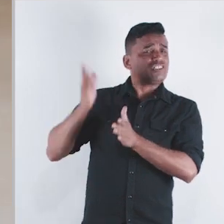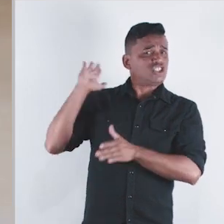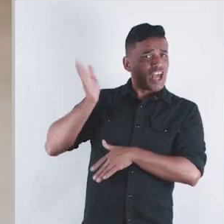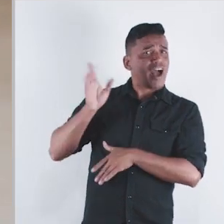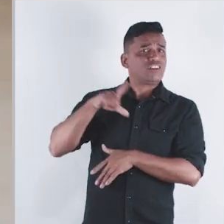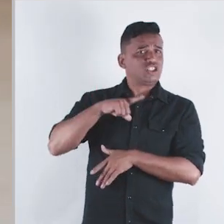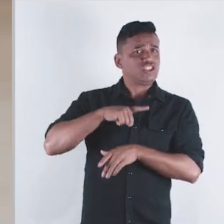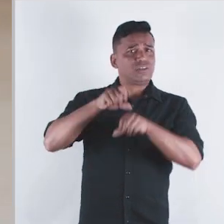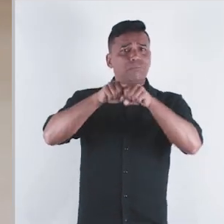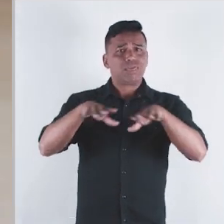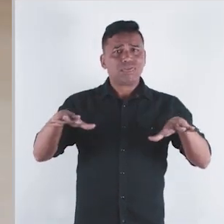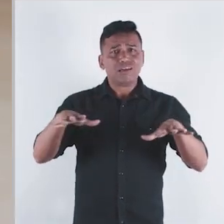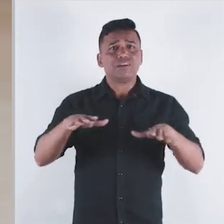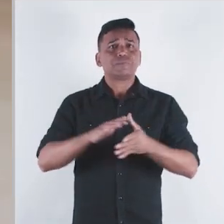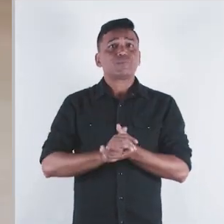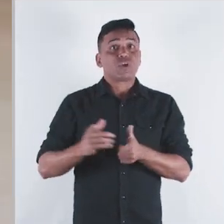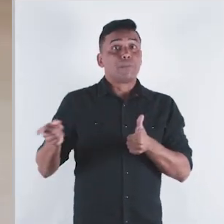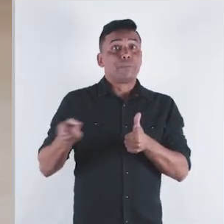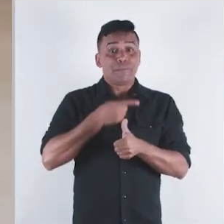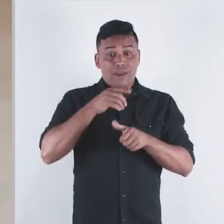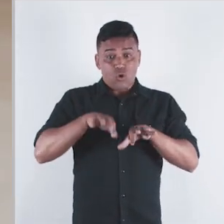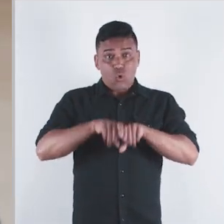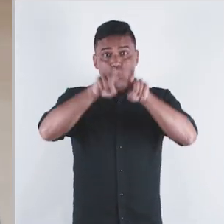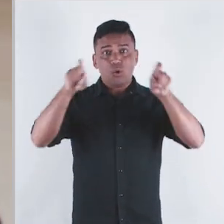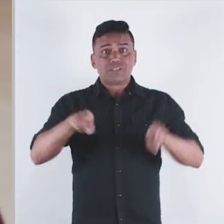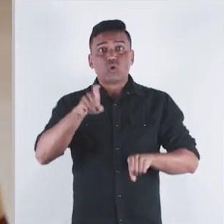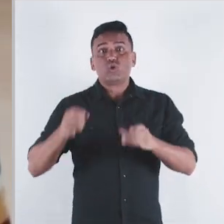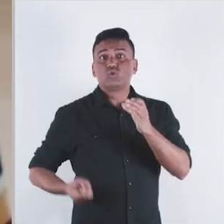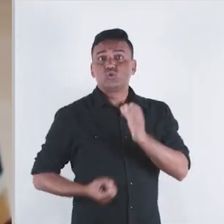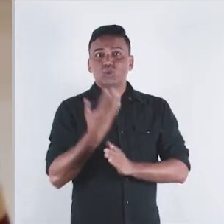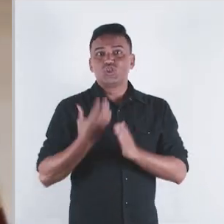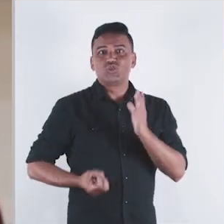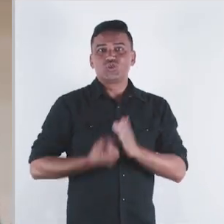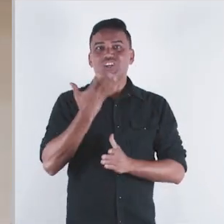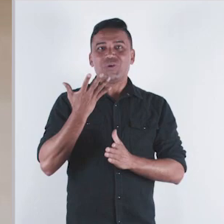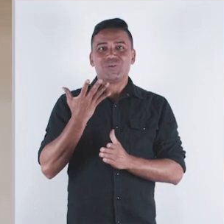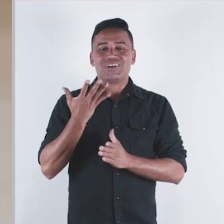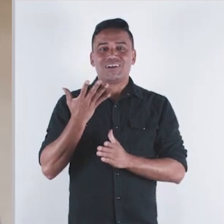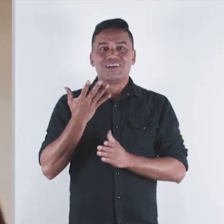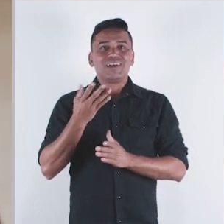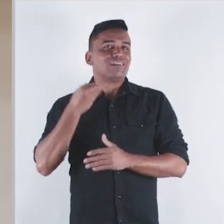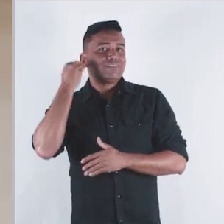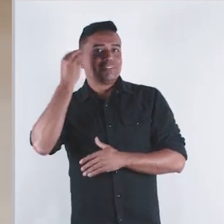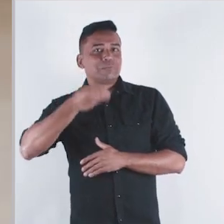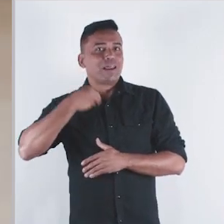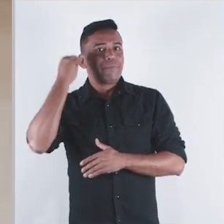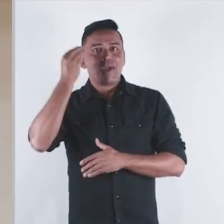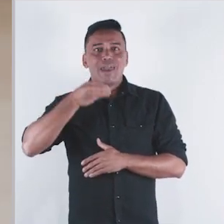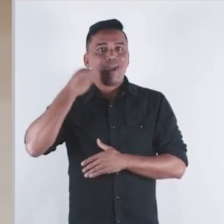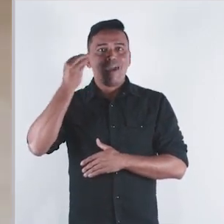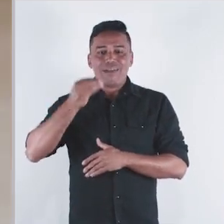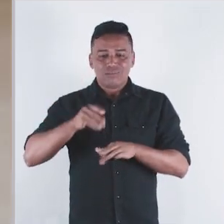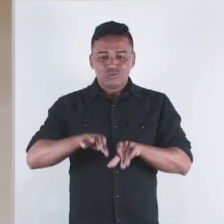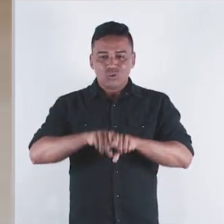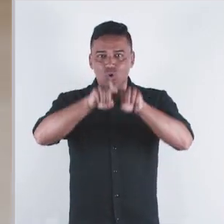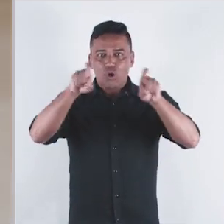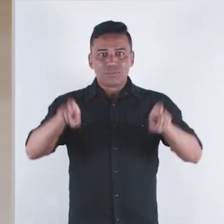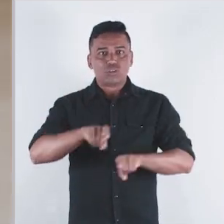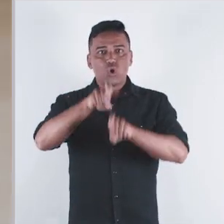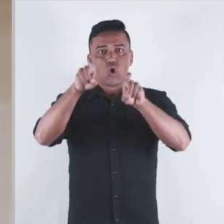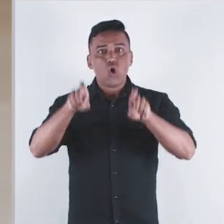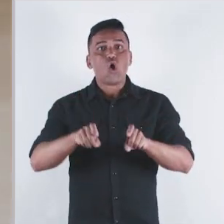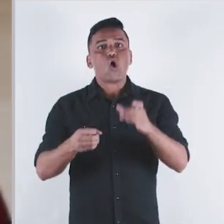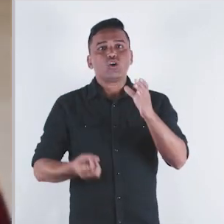Quando os primeiros computadores começaram a surgir, os primeiros experimentos computacionais começaram